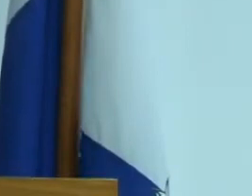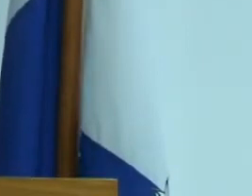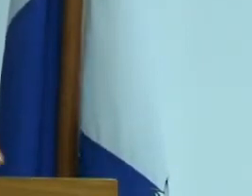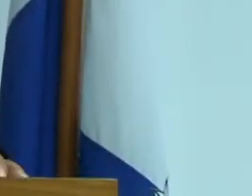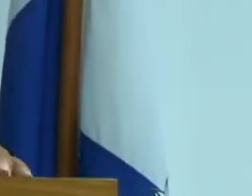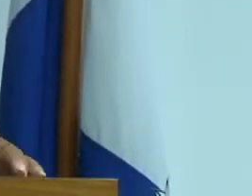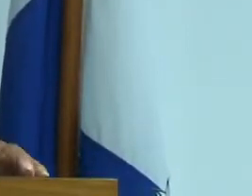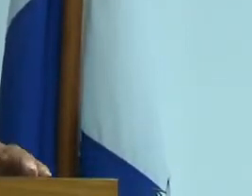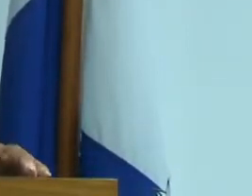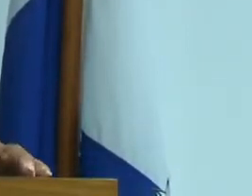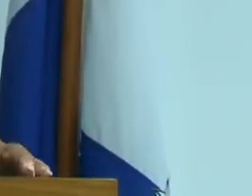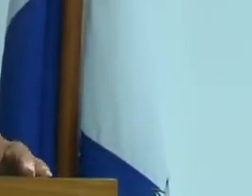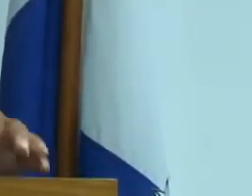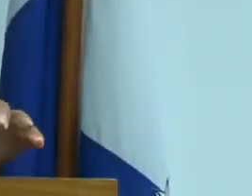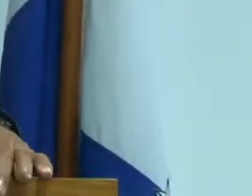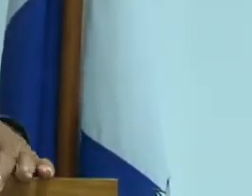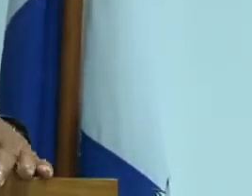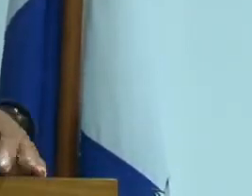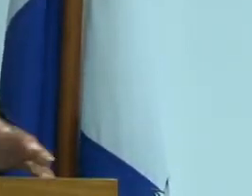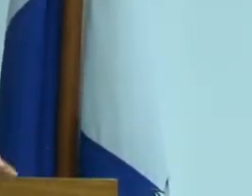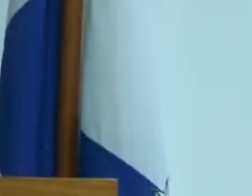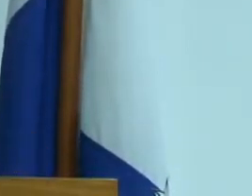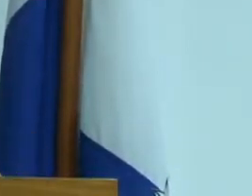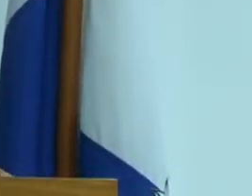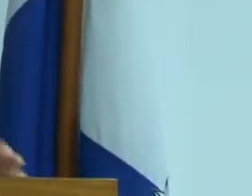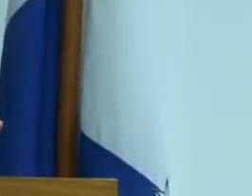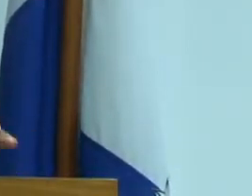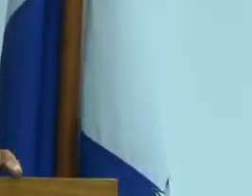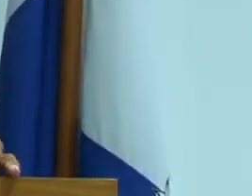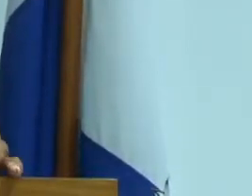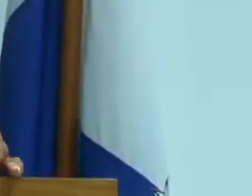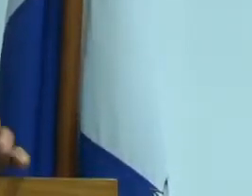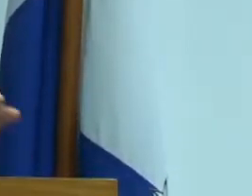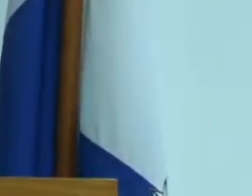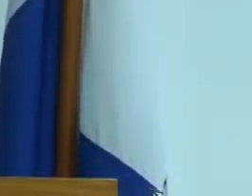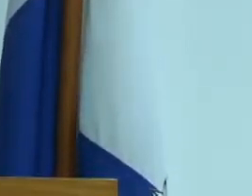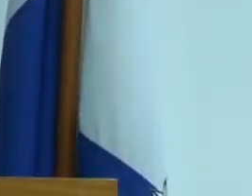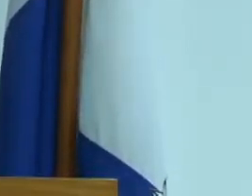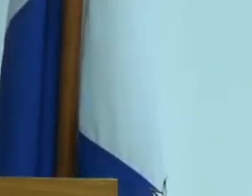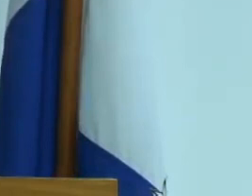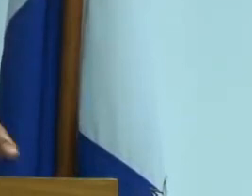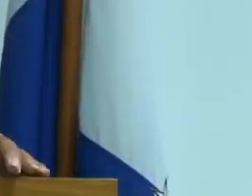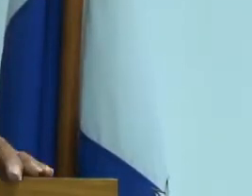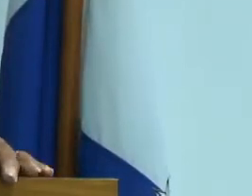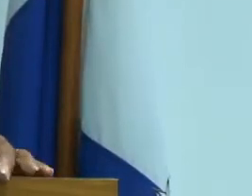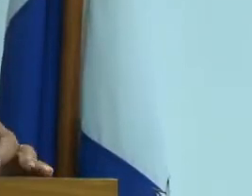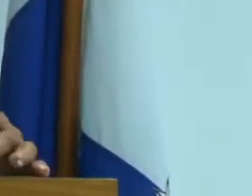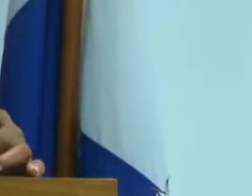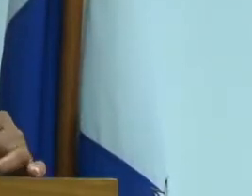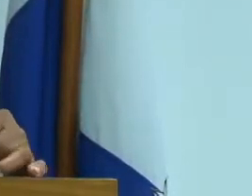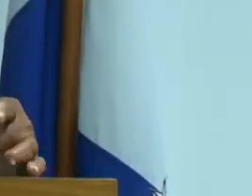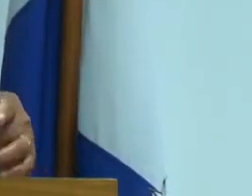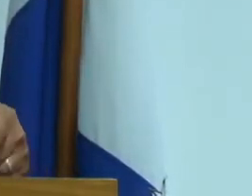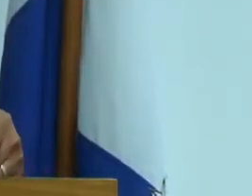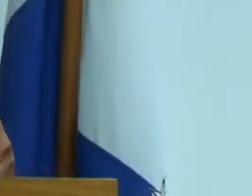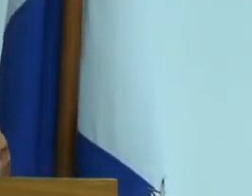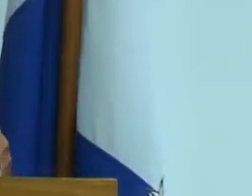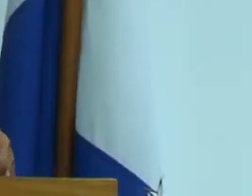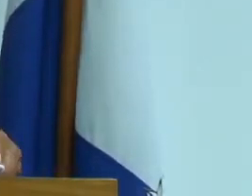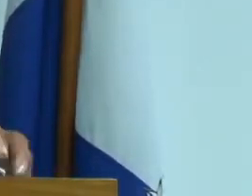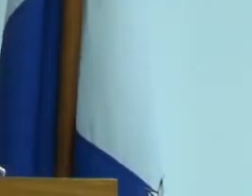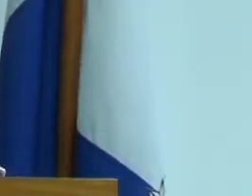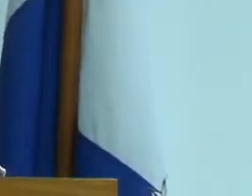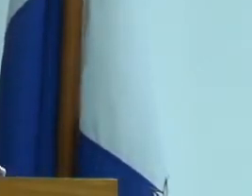Boa noite a todos, boa noite, Vossa Excelência, os mais pares, vereadores, e aqueles que estão presentes aqui,